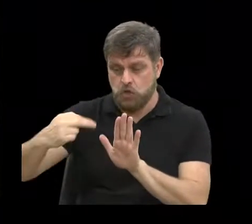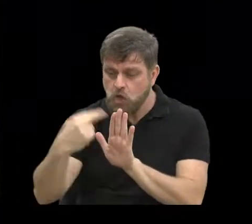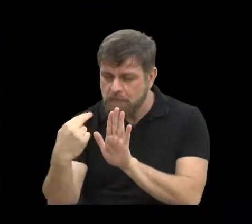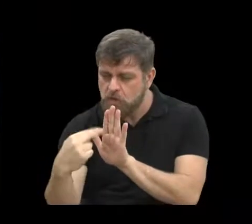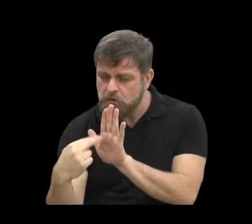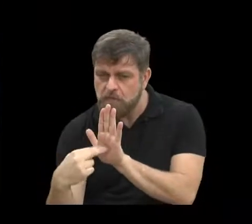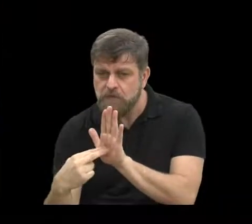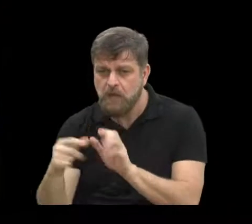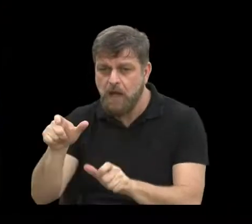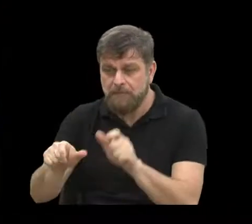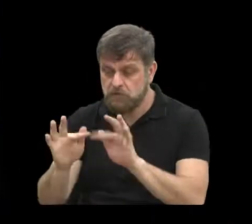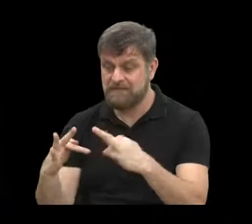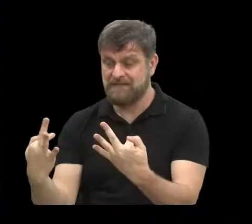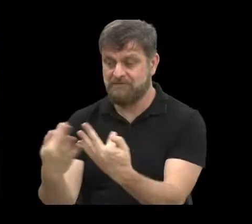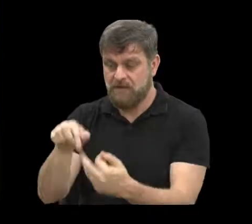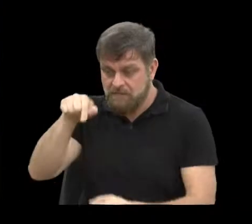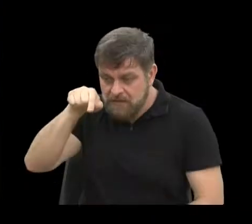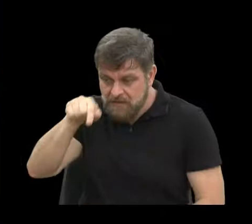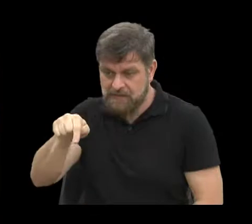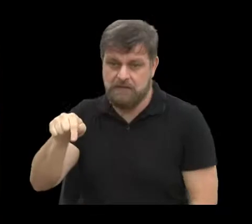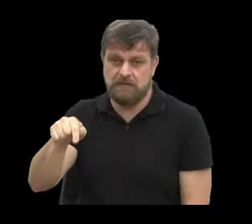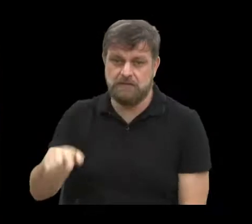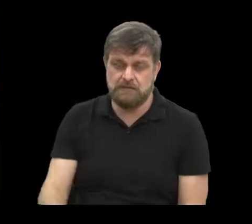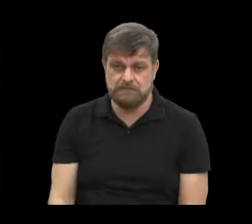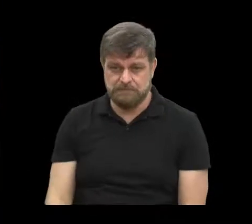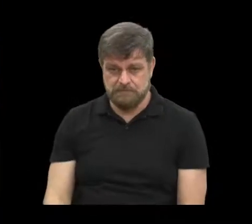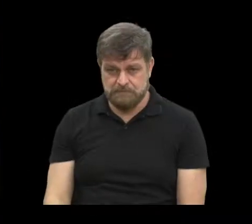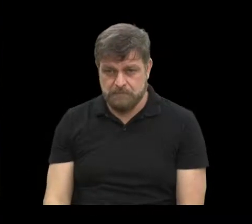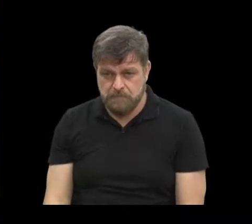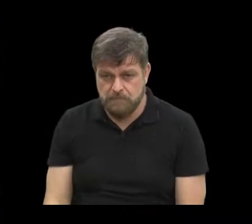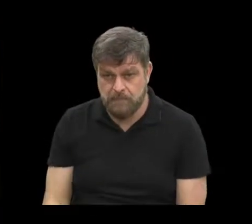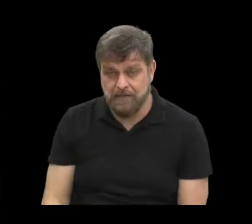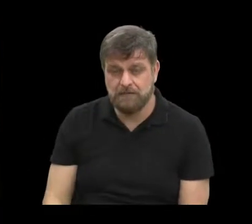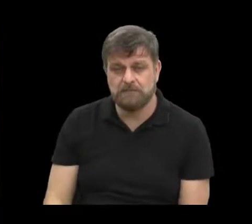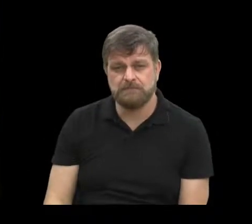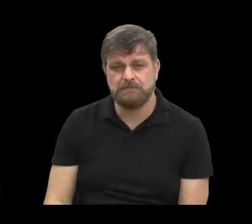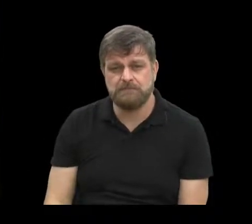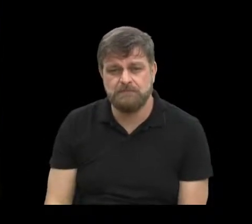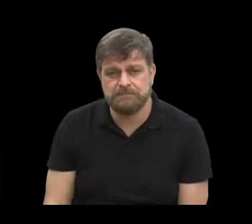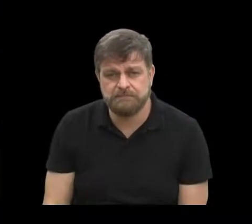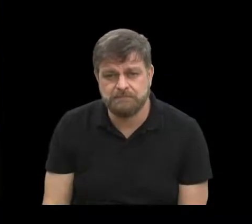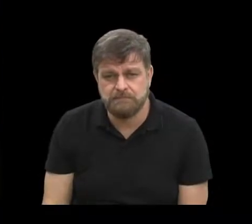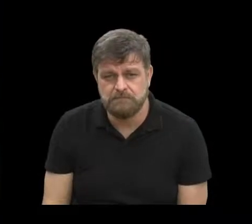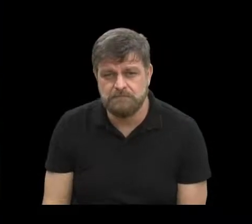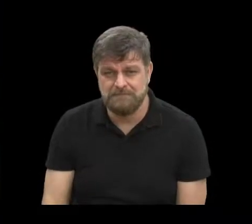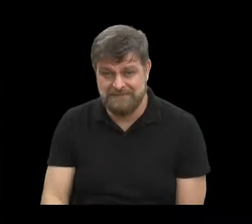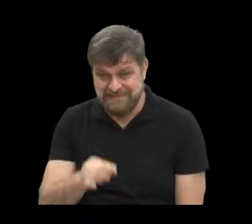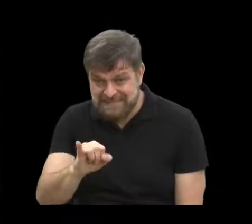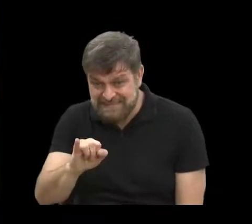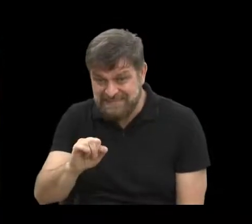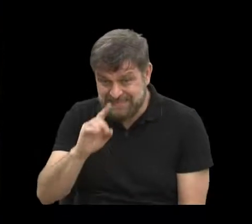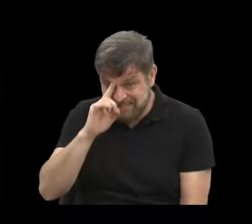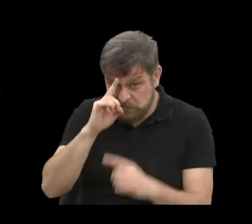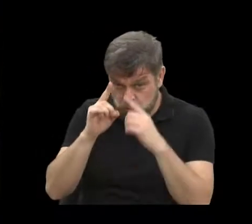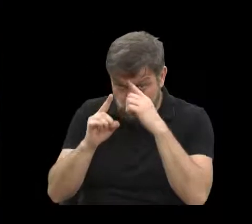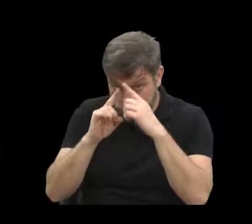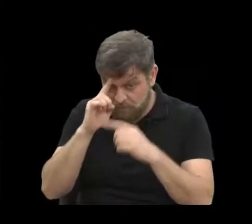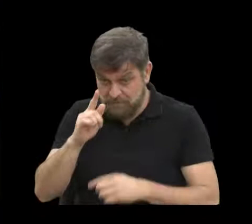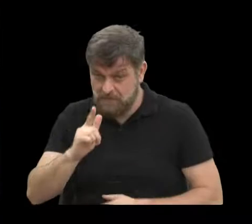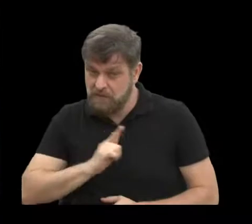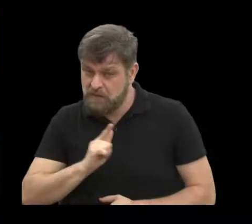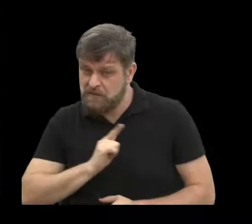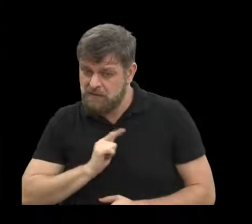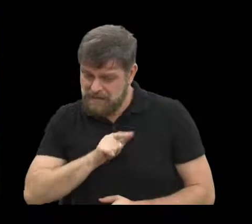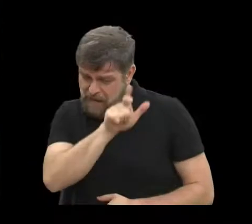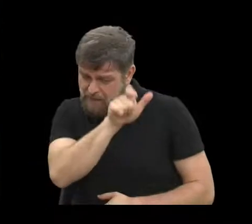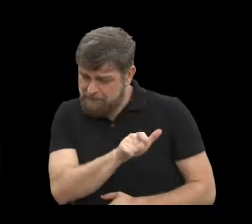naquela familiaridade que eu falei para vocês anteriormente, tá? Então, se tem alguma dúvida de que se essa